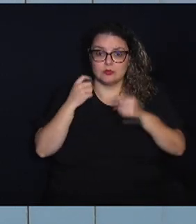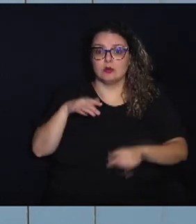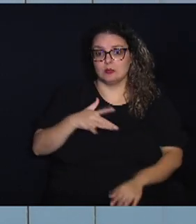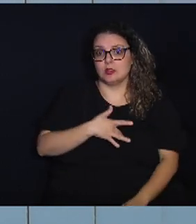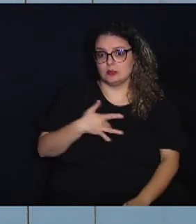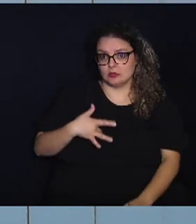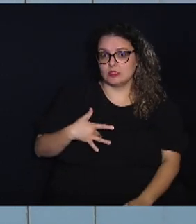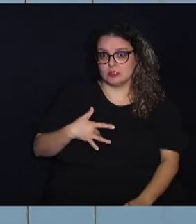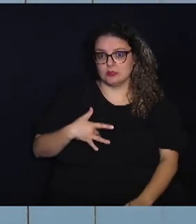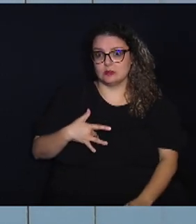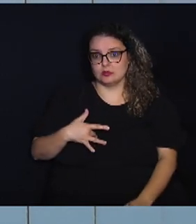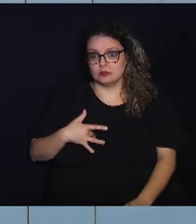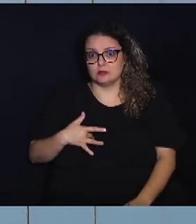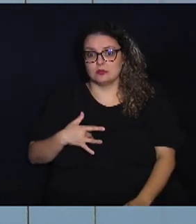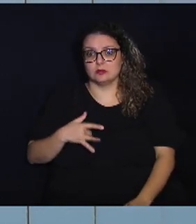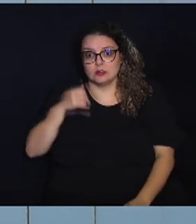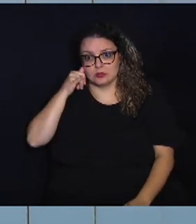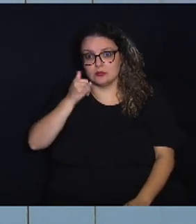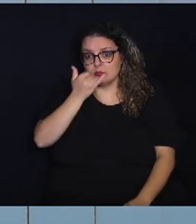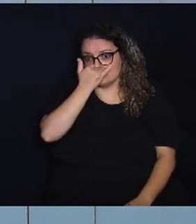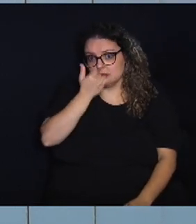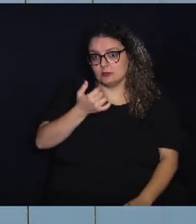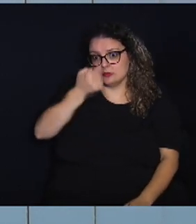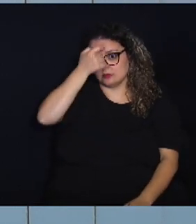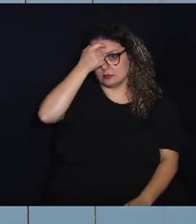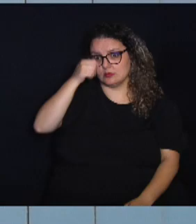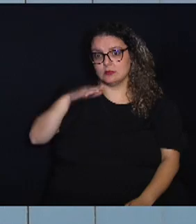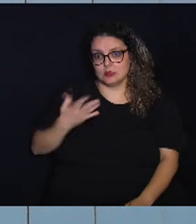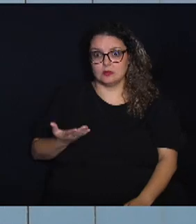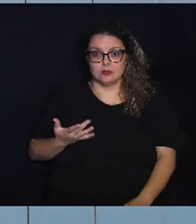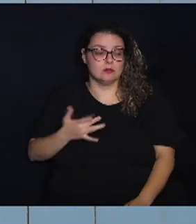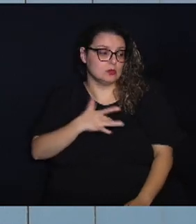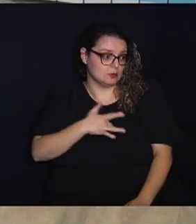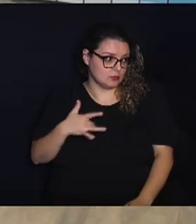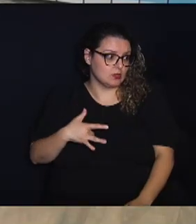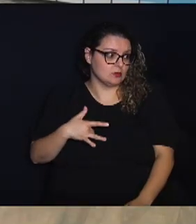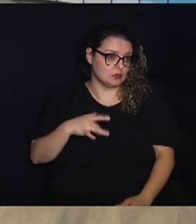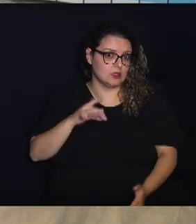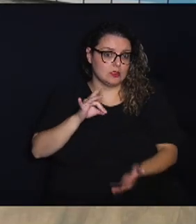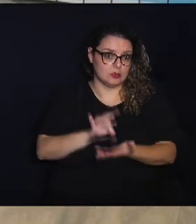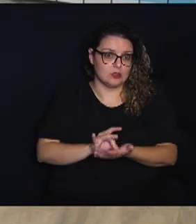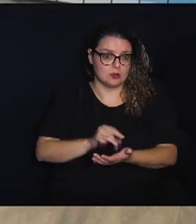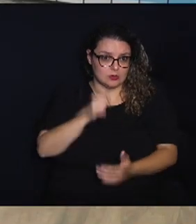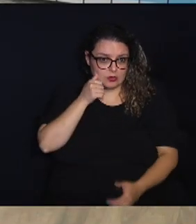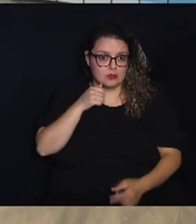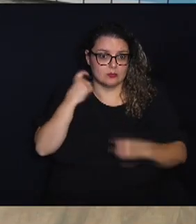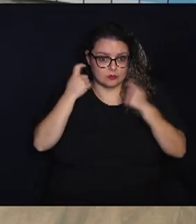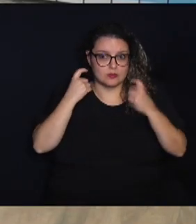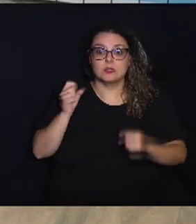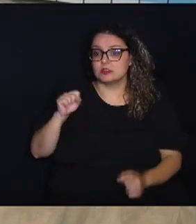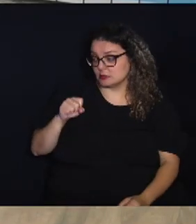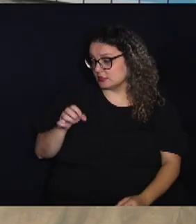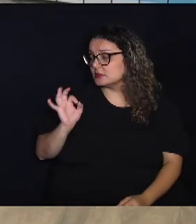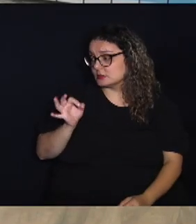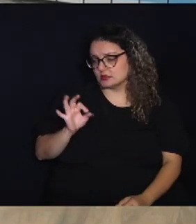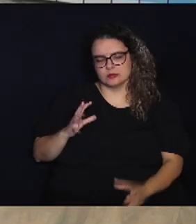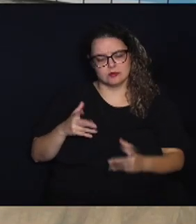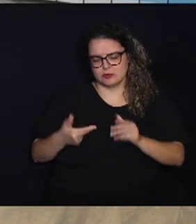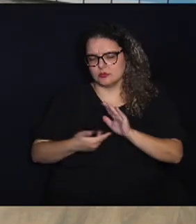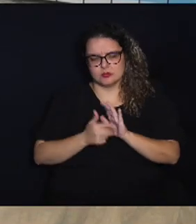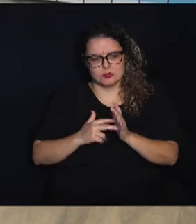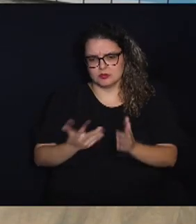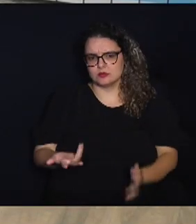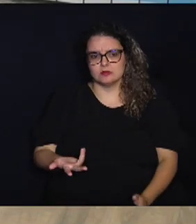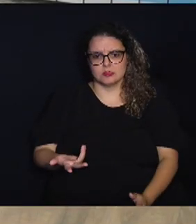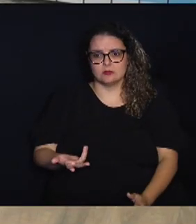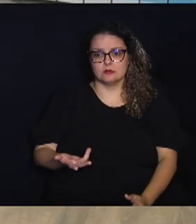elas acabam se prevenindo de uma forma mais consciente. Questão de saúde mesmo, as mulheres têm uma preocupação maior. Exatamente, em todos os sentidos. Mas eu